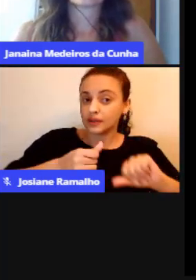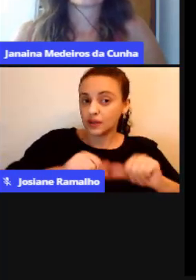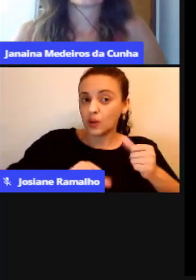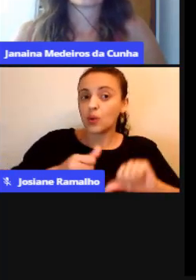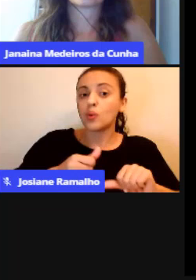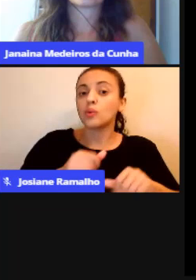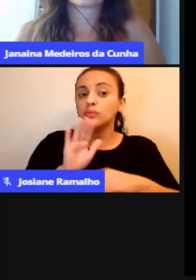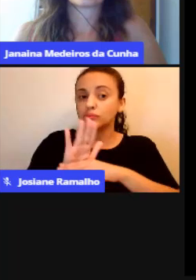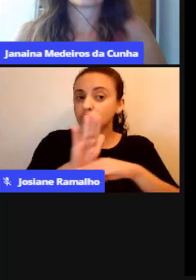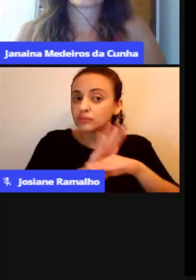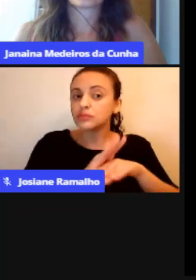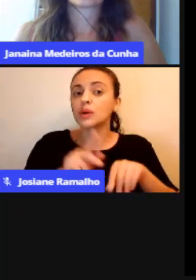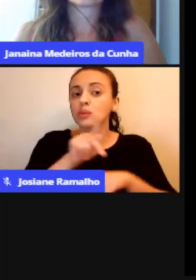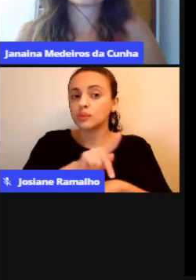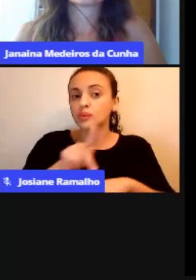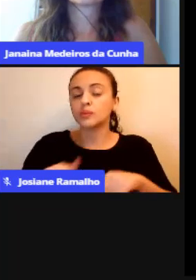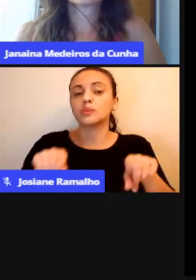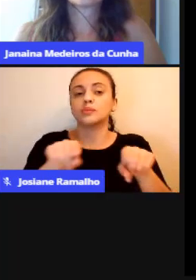ser